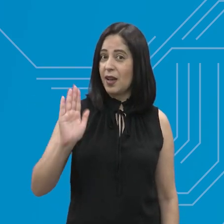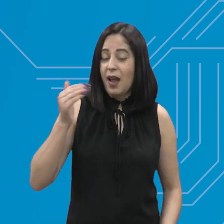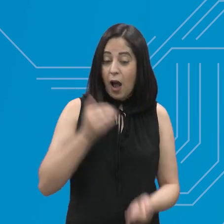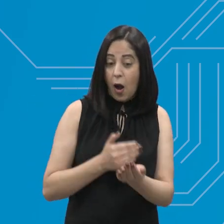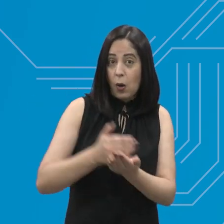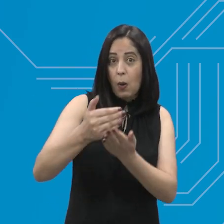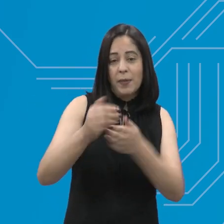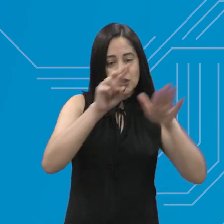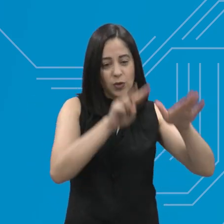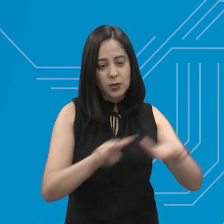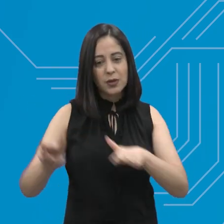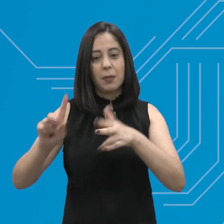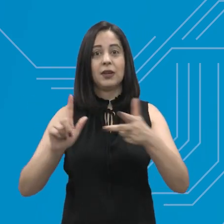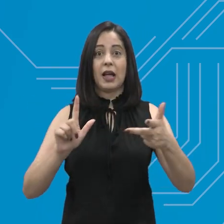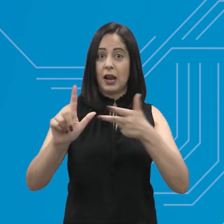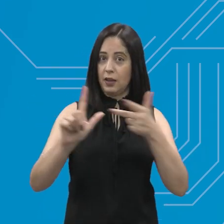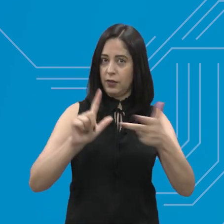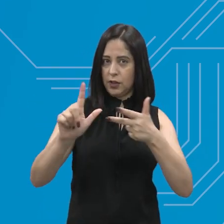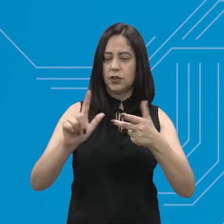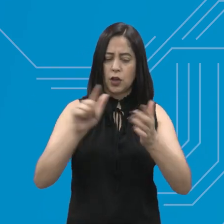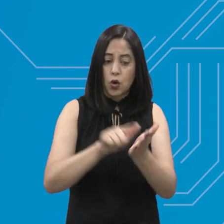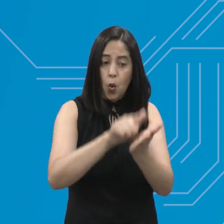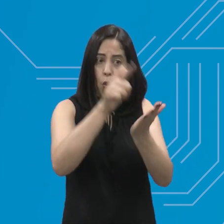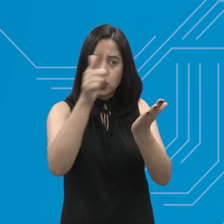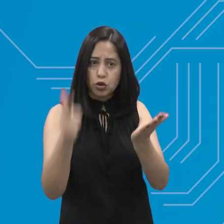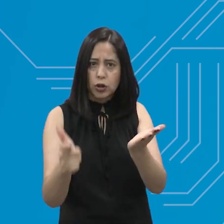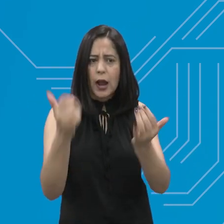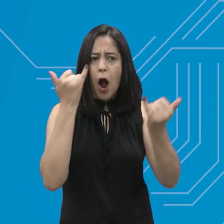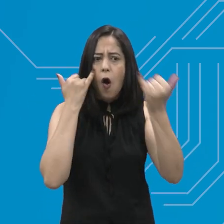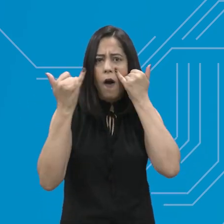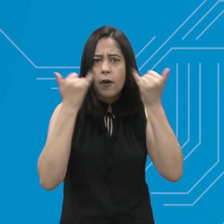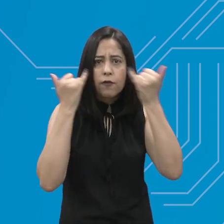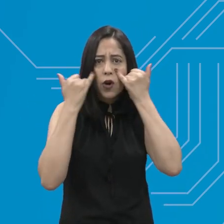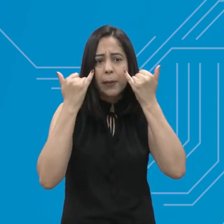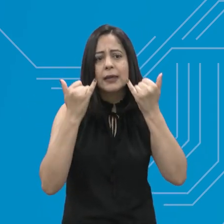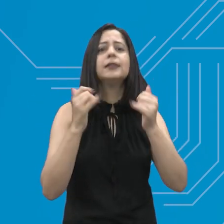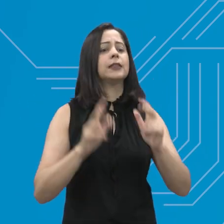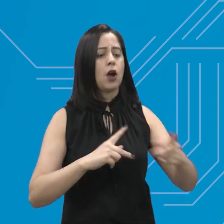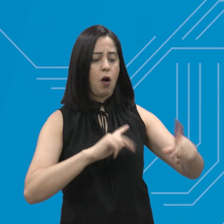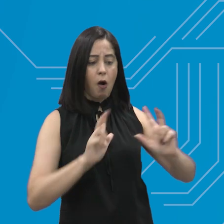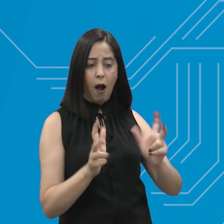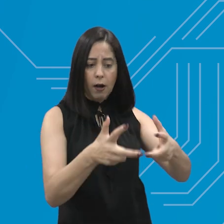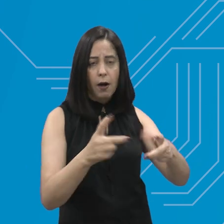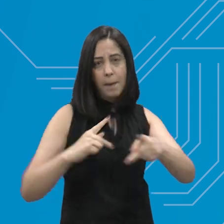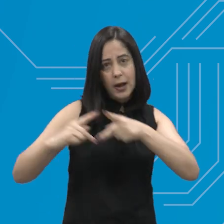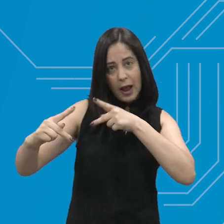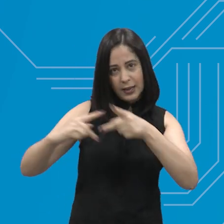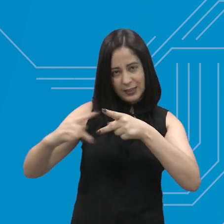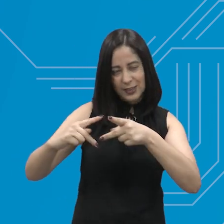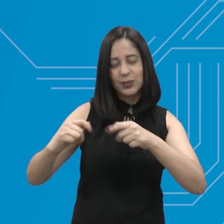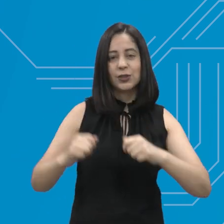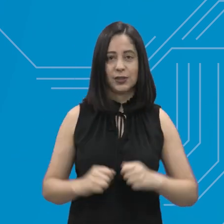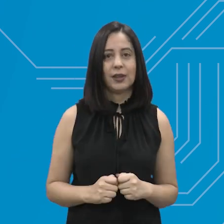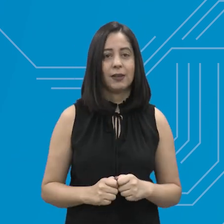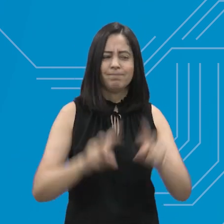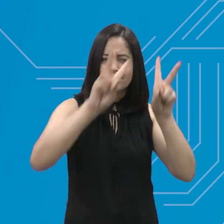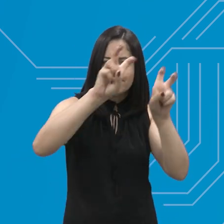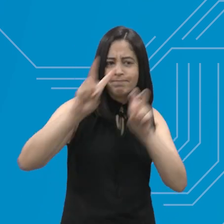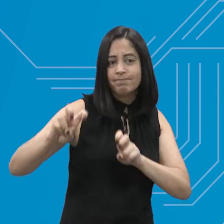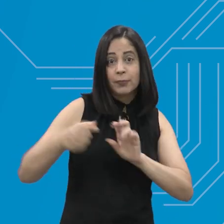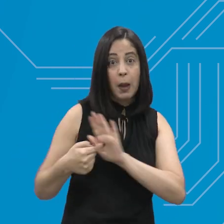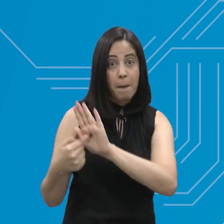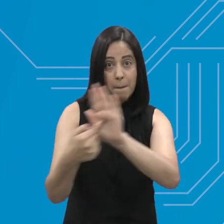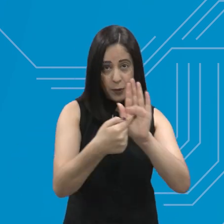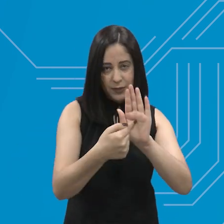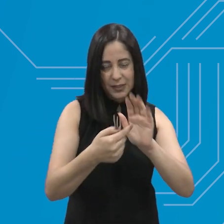Olá, está no ar o Semana Legislativa, nosso jornal com as notícias que marcaram a semana na Câmara e na cidade. Vamos